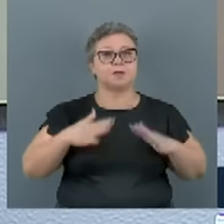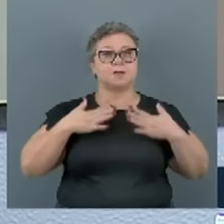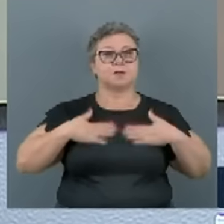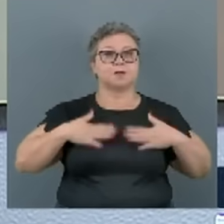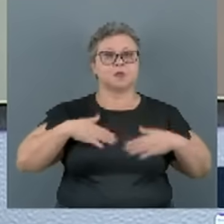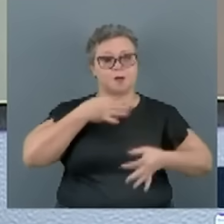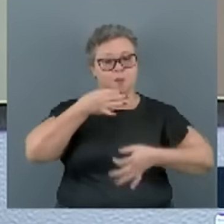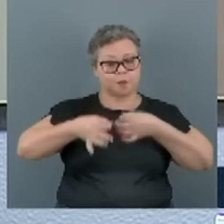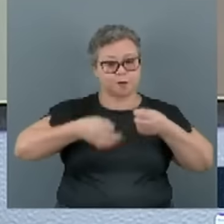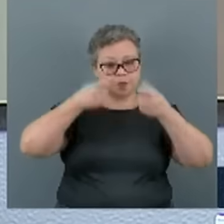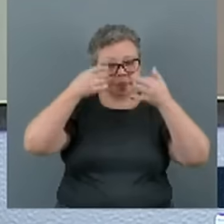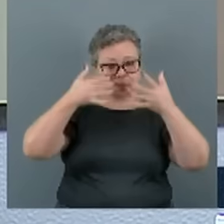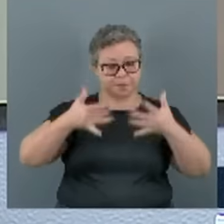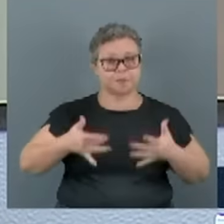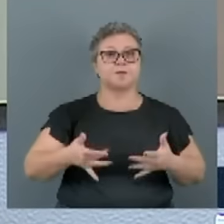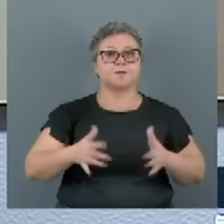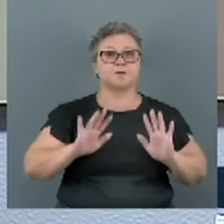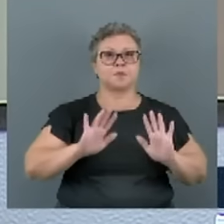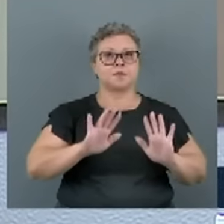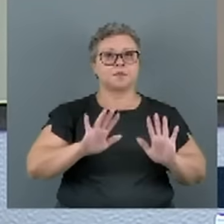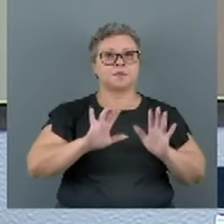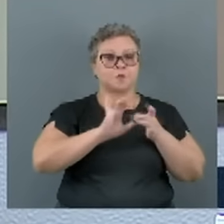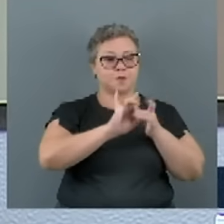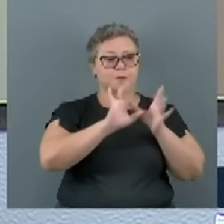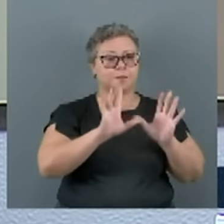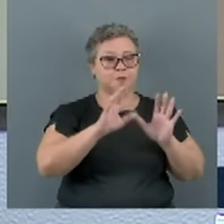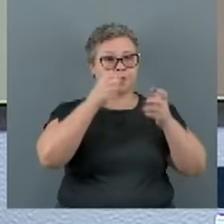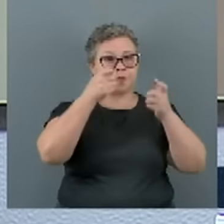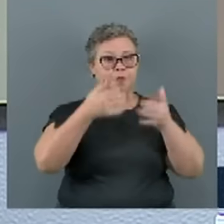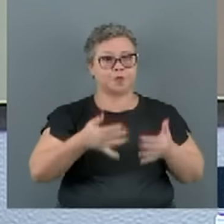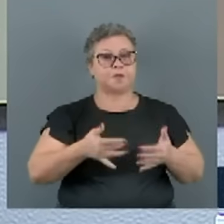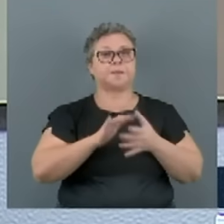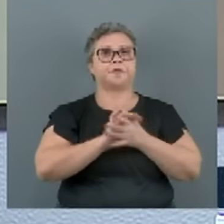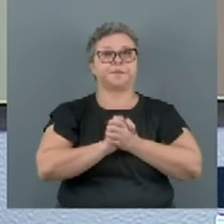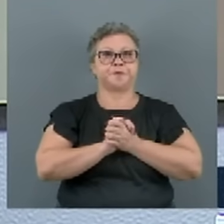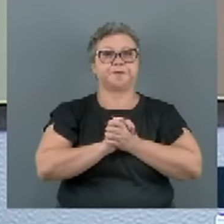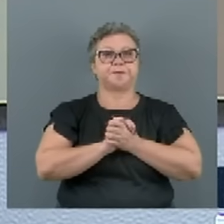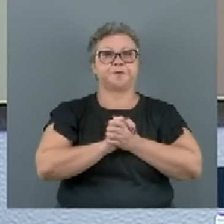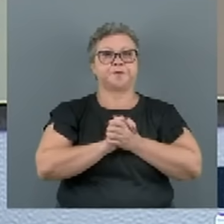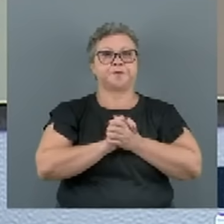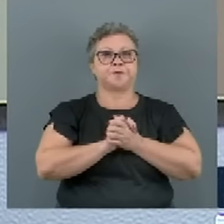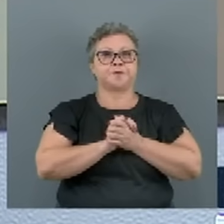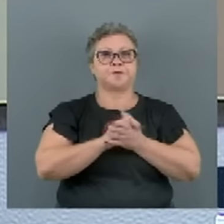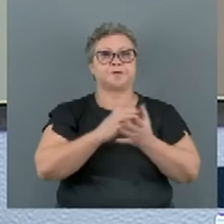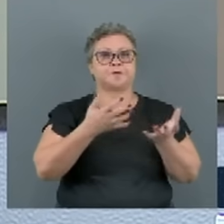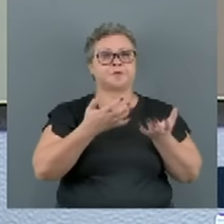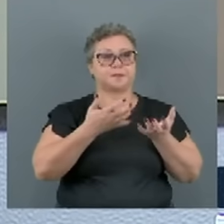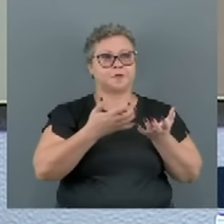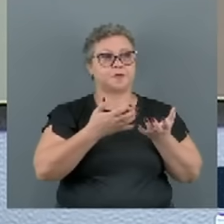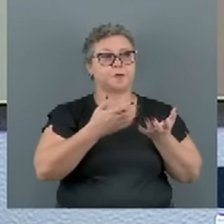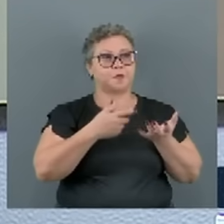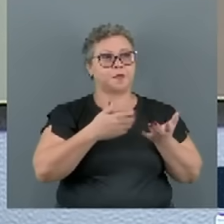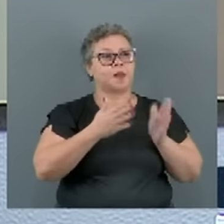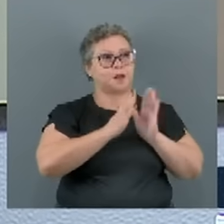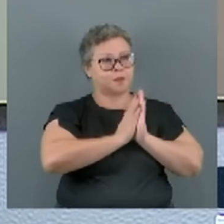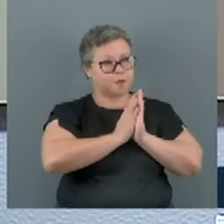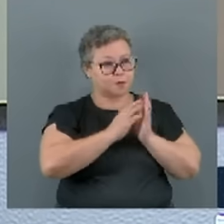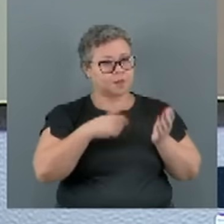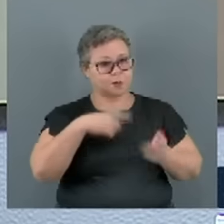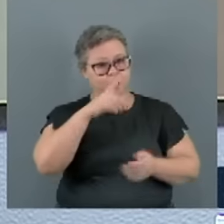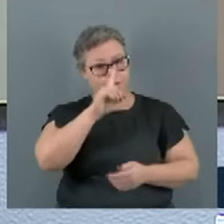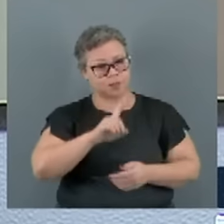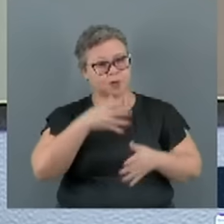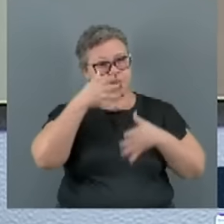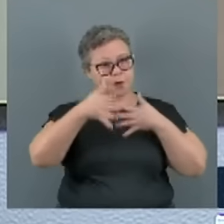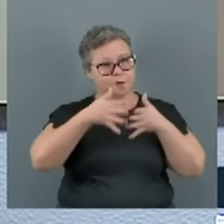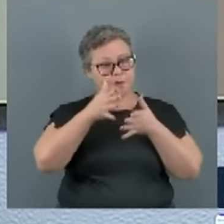desenvolvendo o meu raciocínio, tá bom, se Vossa Excelência me permitir. Claro que vou permitir, saber se vale a pena. Como Vossa Excelência me disse que eu tinha o direito de